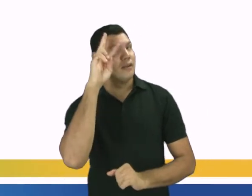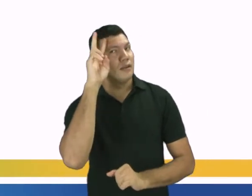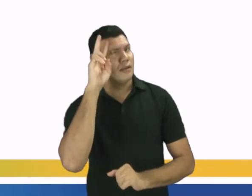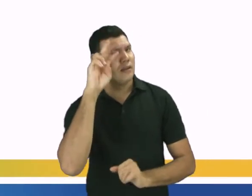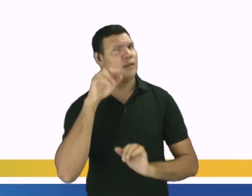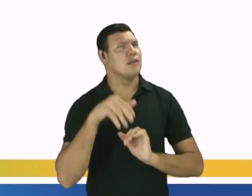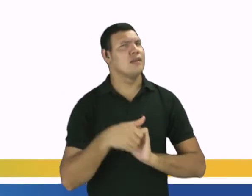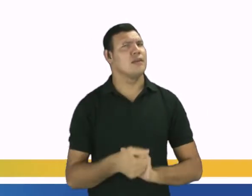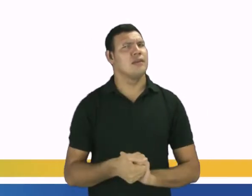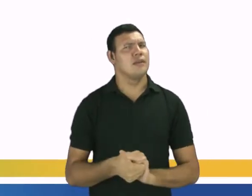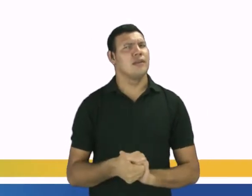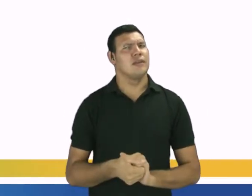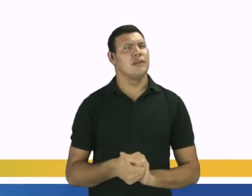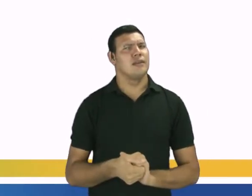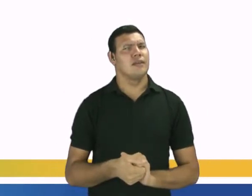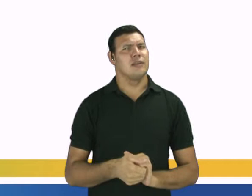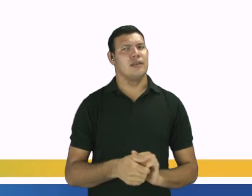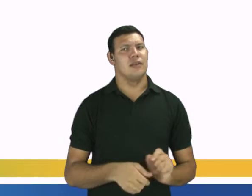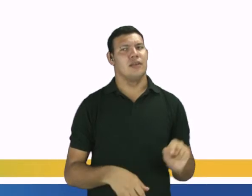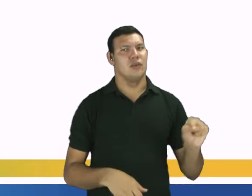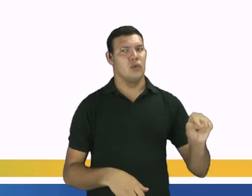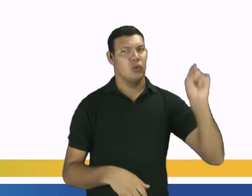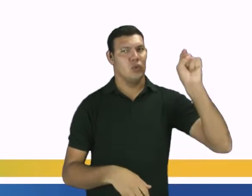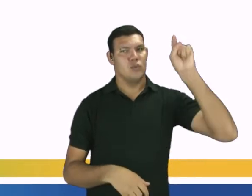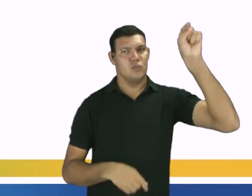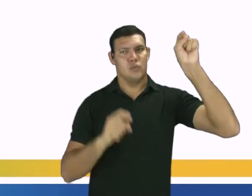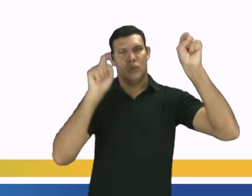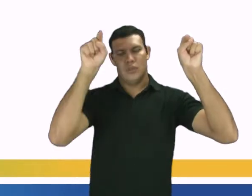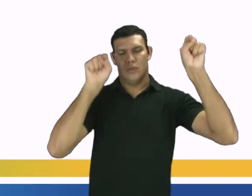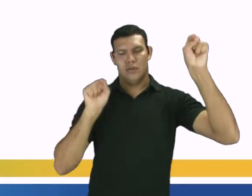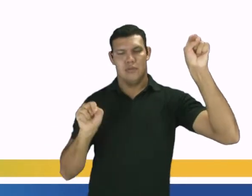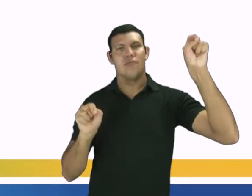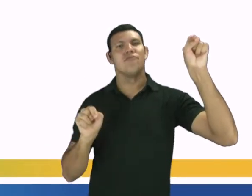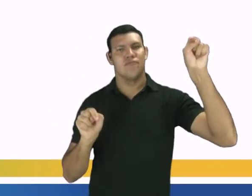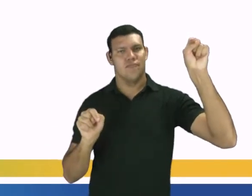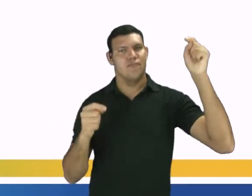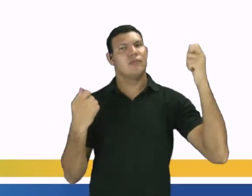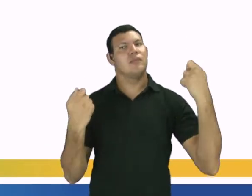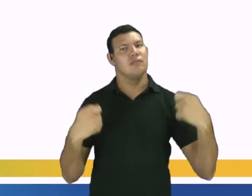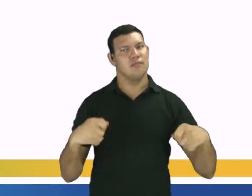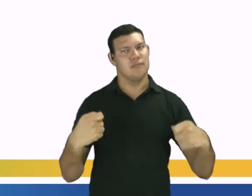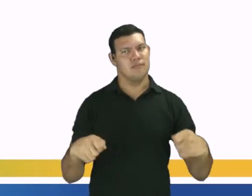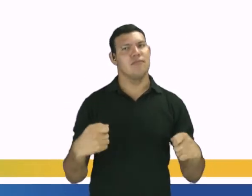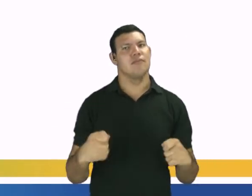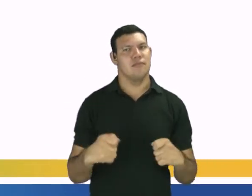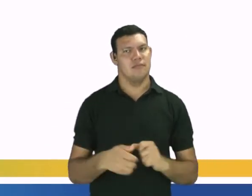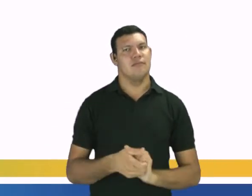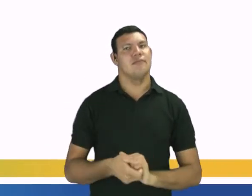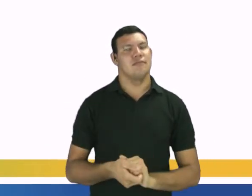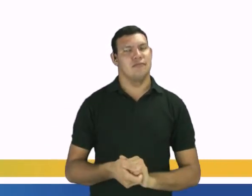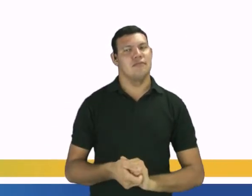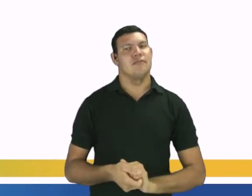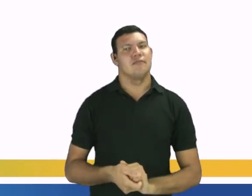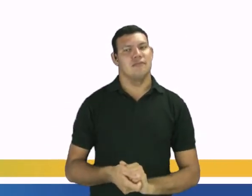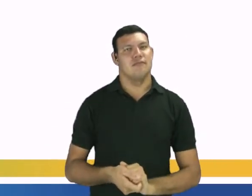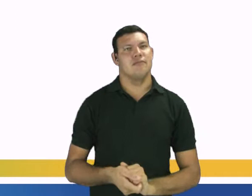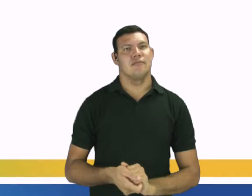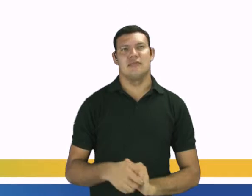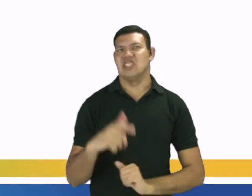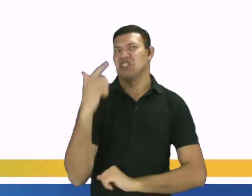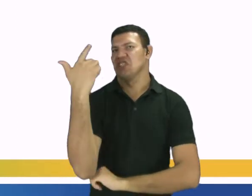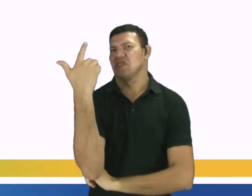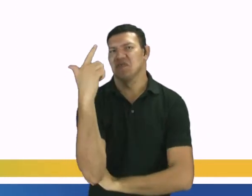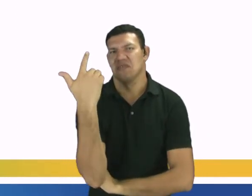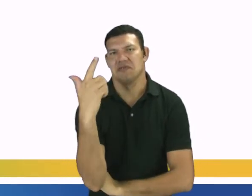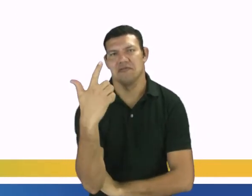que quando nós temos uma exclamação em espanhol, nós temos que abrir a frase exclamativa com a exclamação de cabeça para baixo. Olha lá de novo, não